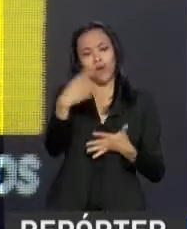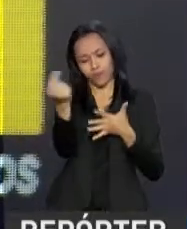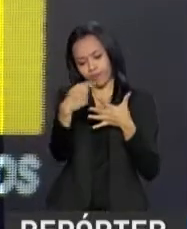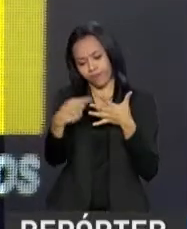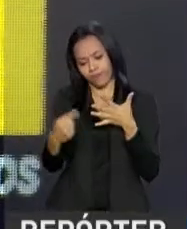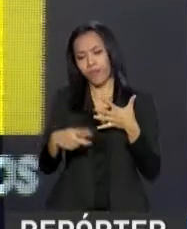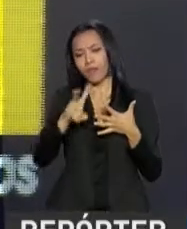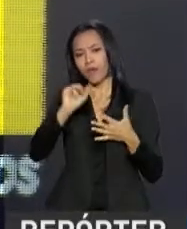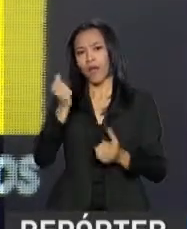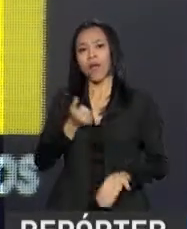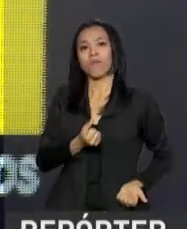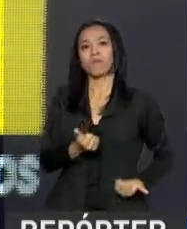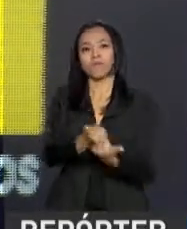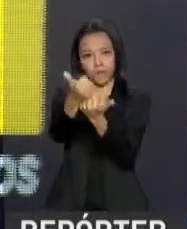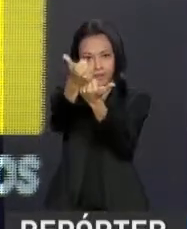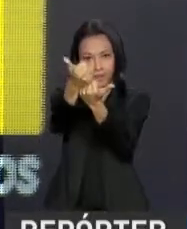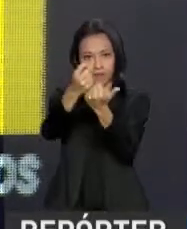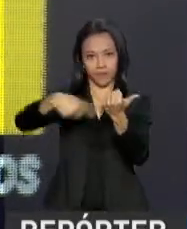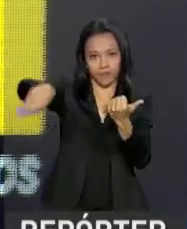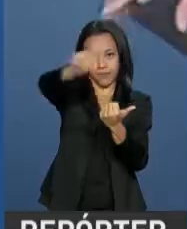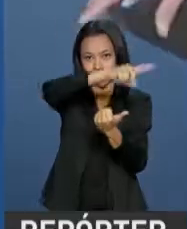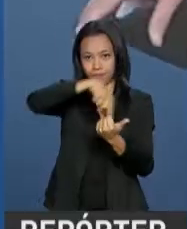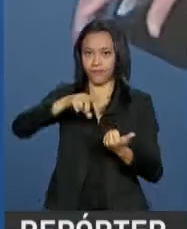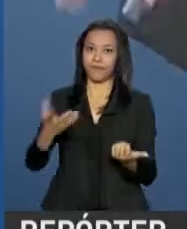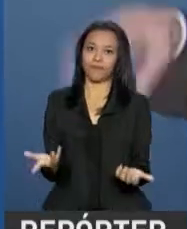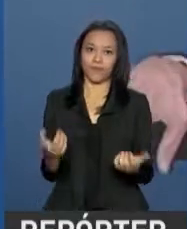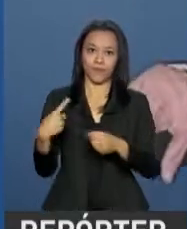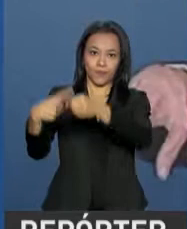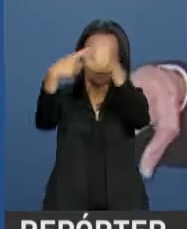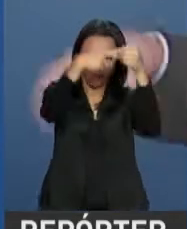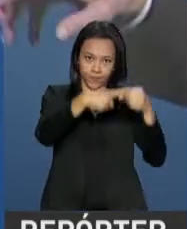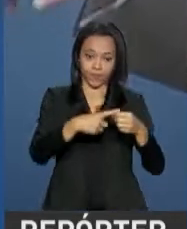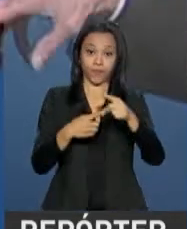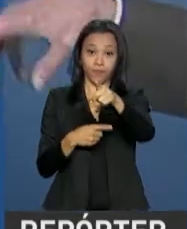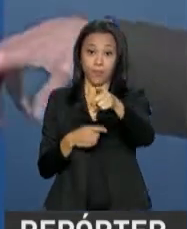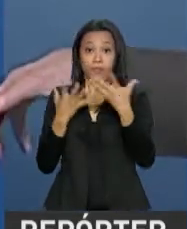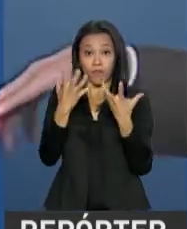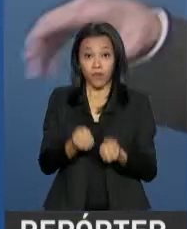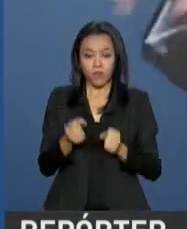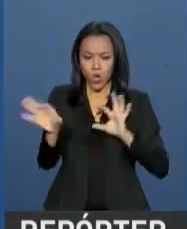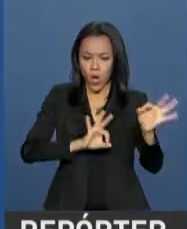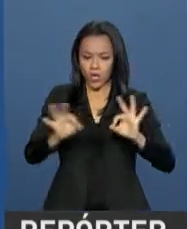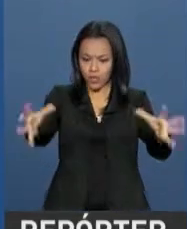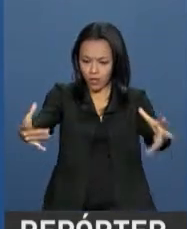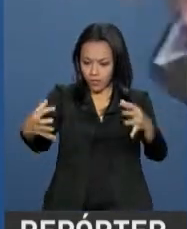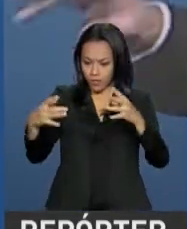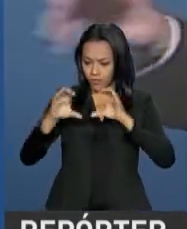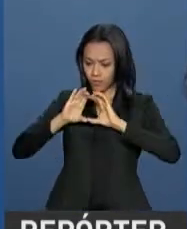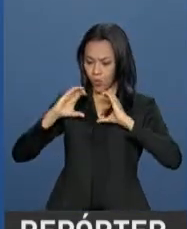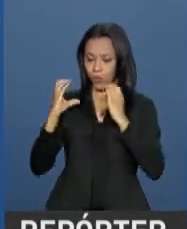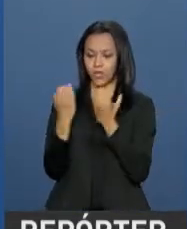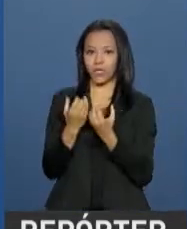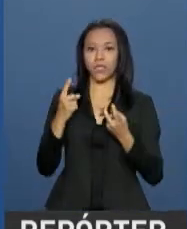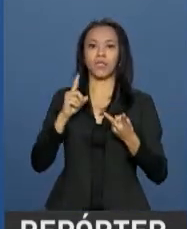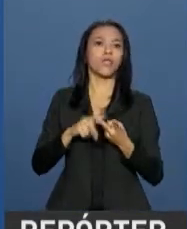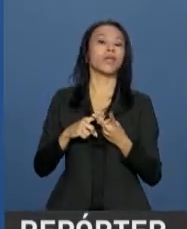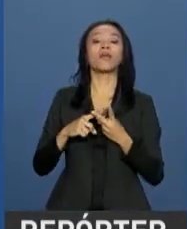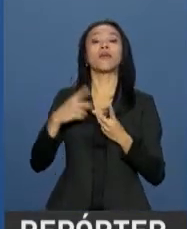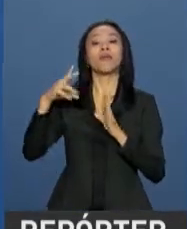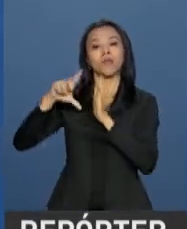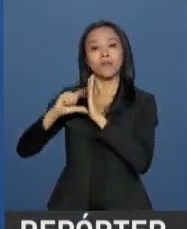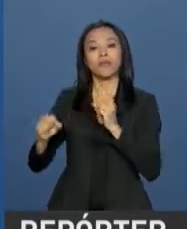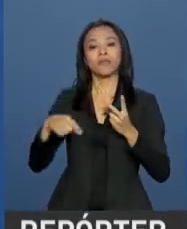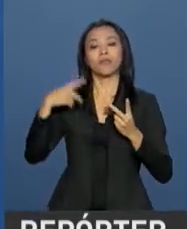vão contribuir para um acerto de contas por formar um comitê integrado pela casa civil pela receita federal e pela